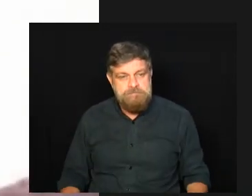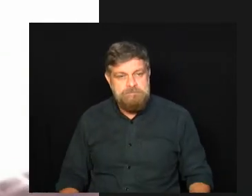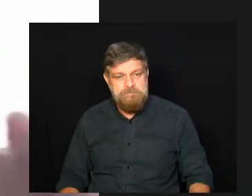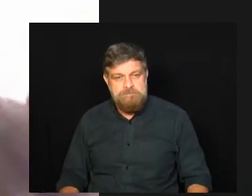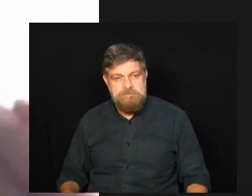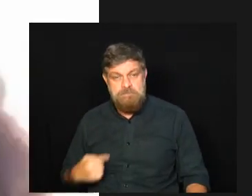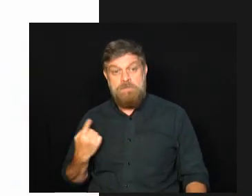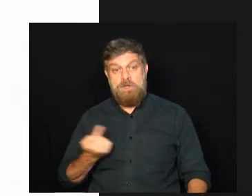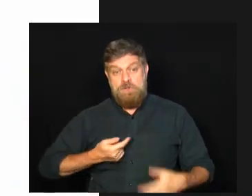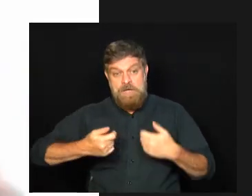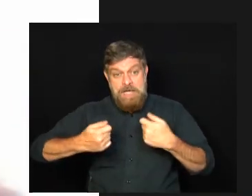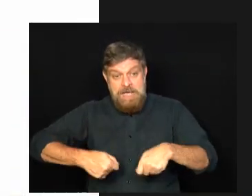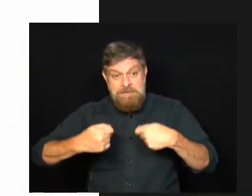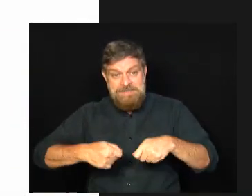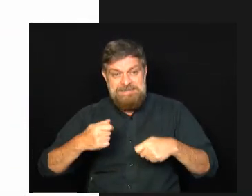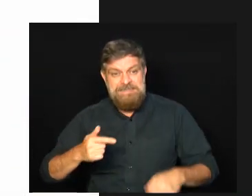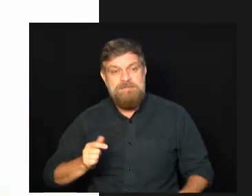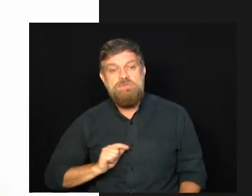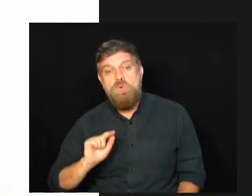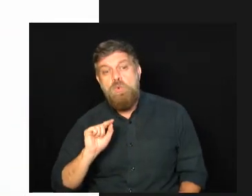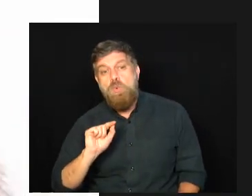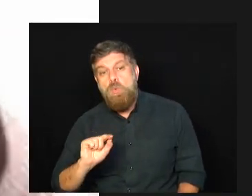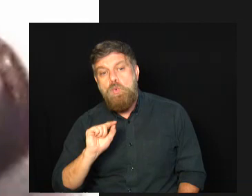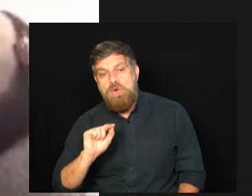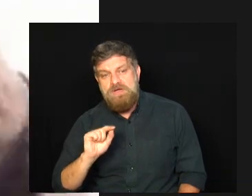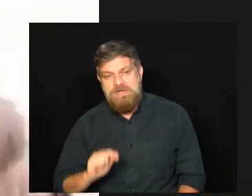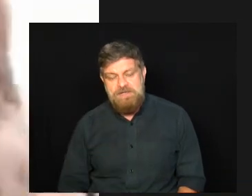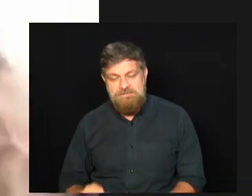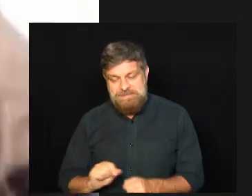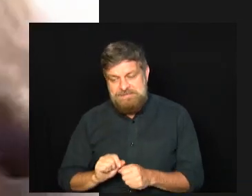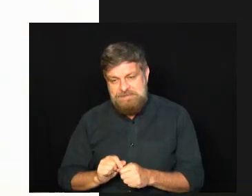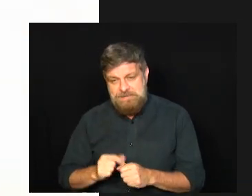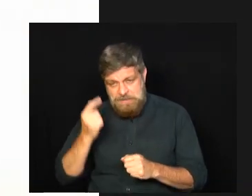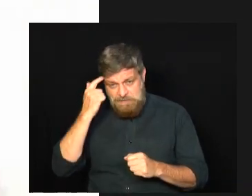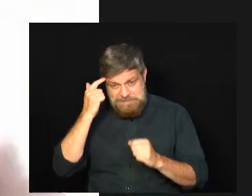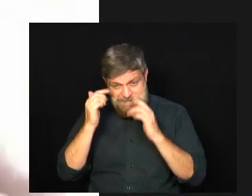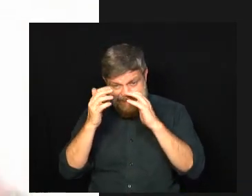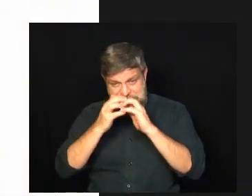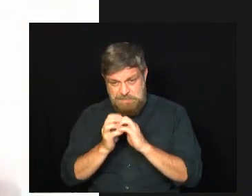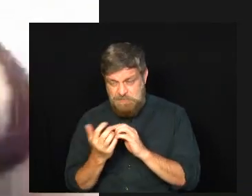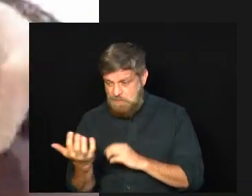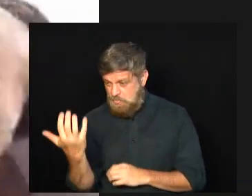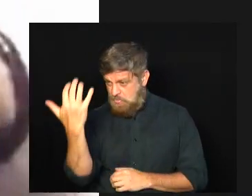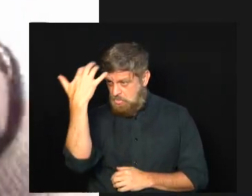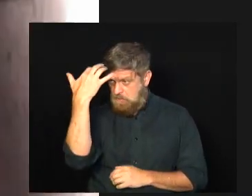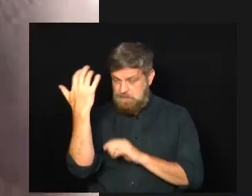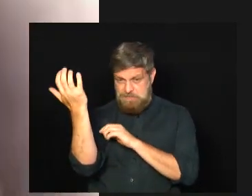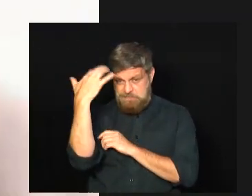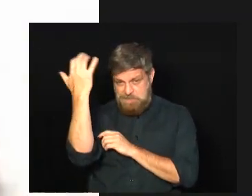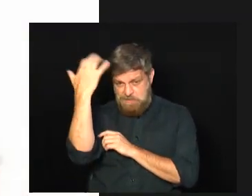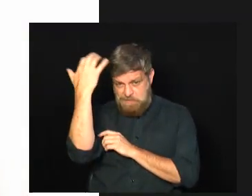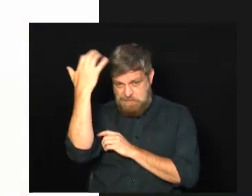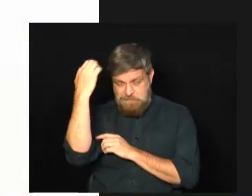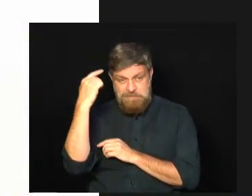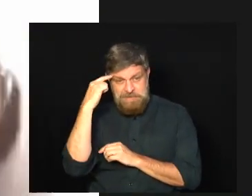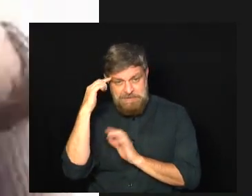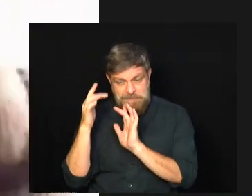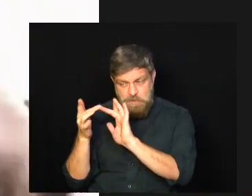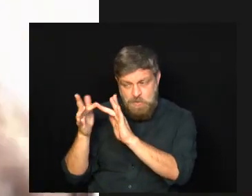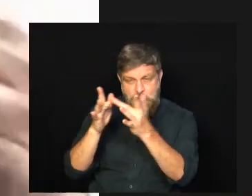que nós precisamos estabelecer, estimular para que esses caminhos